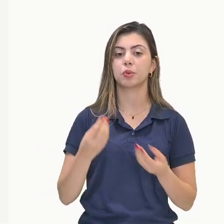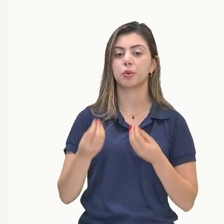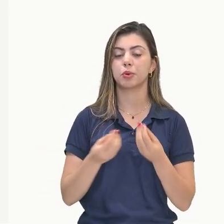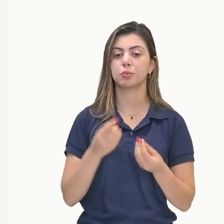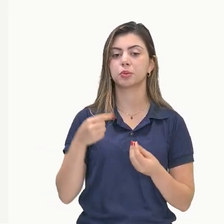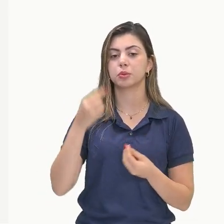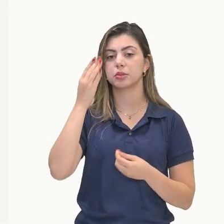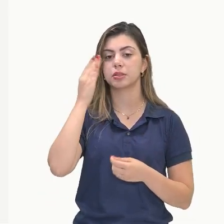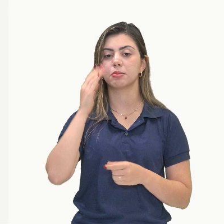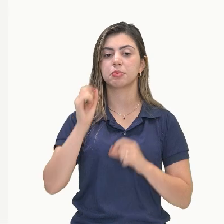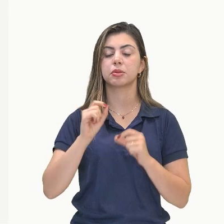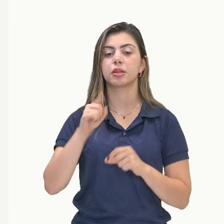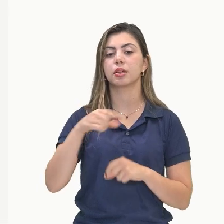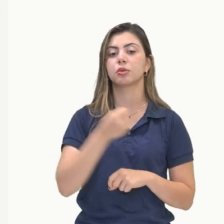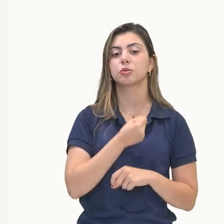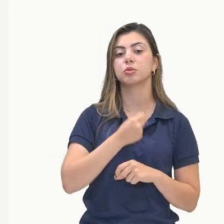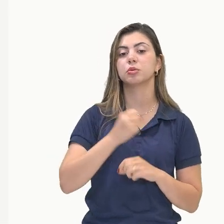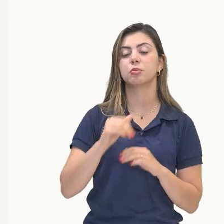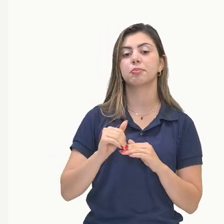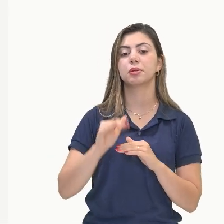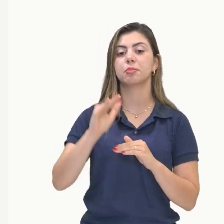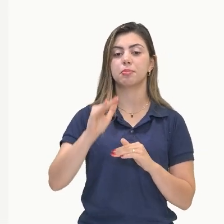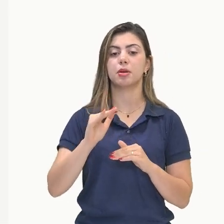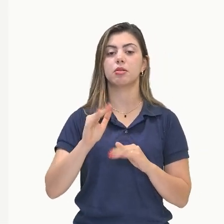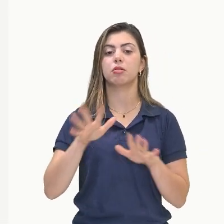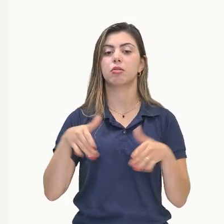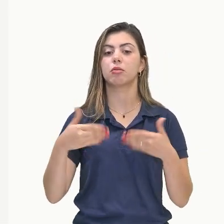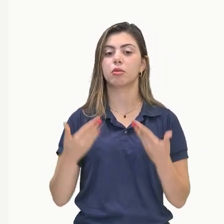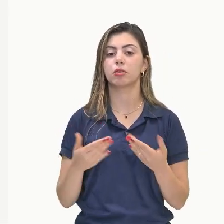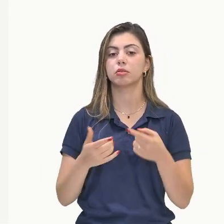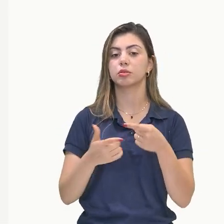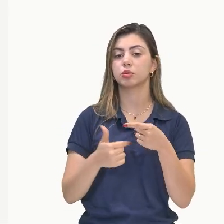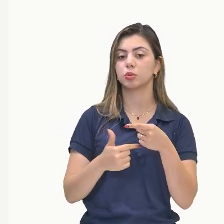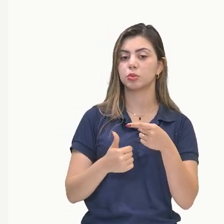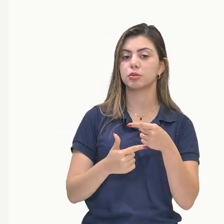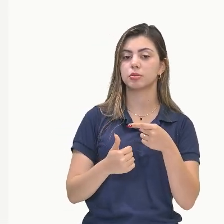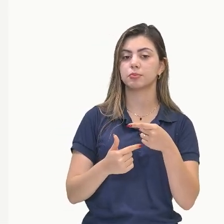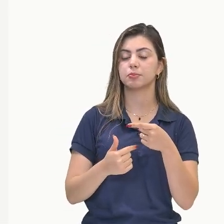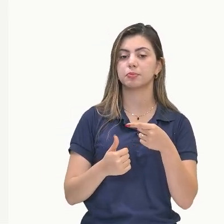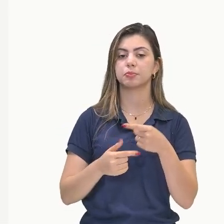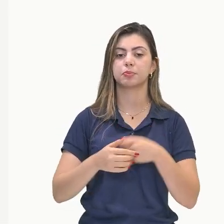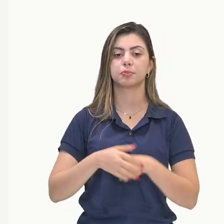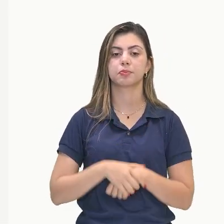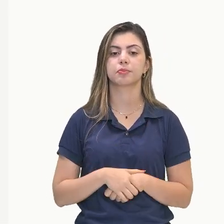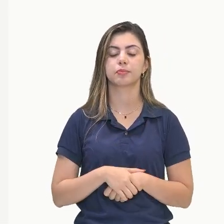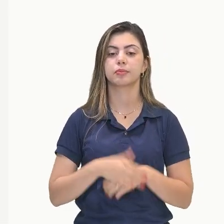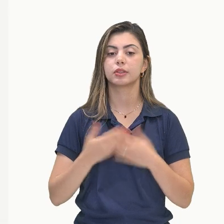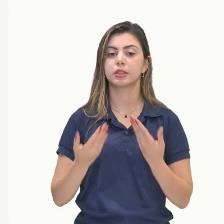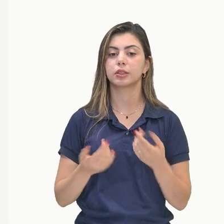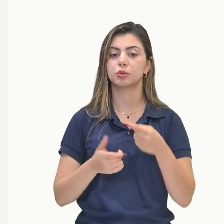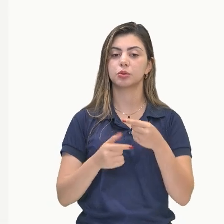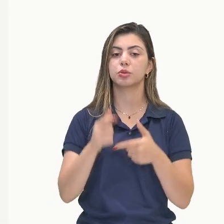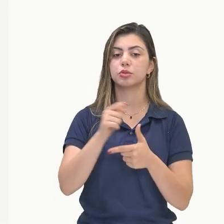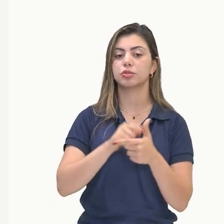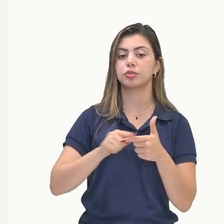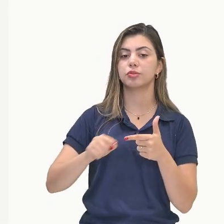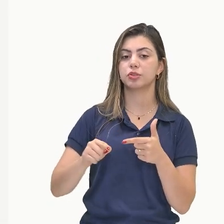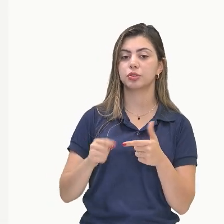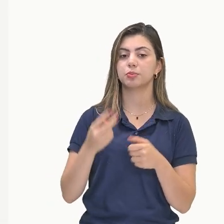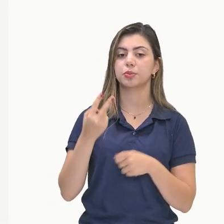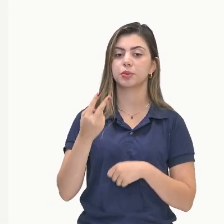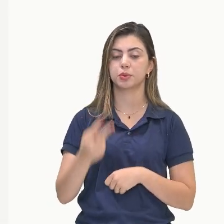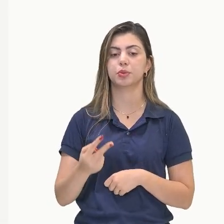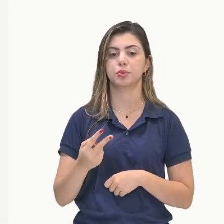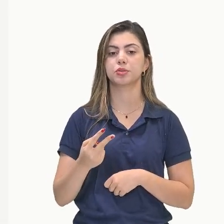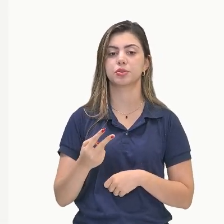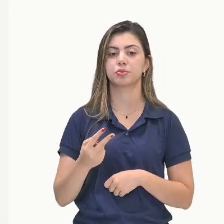múltiplo comum é o maior deles, então eu tenho aqui que o mínimo é 12. Aí eu pego 12, divido por 2, né?